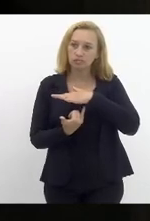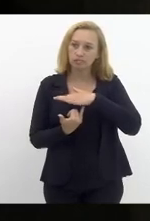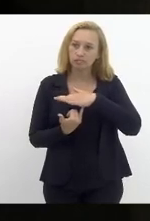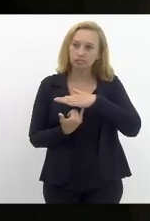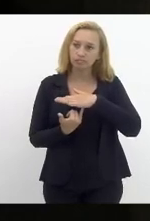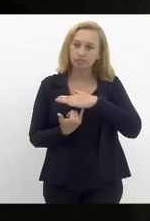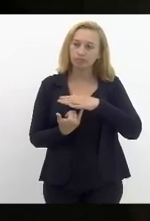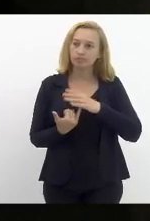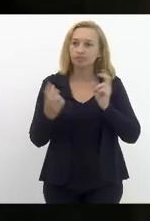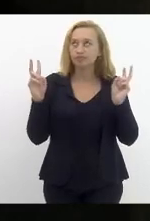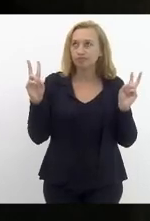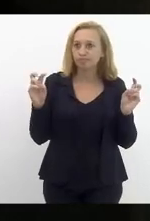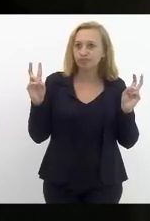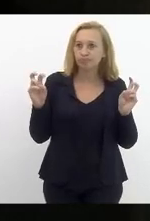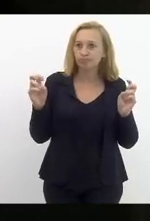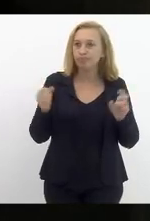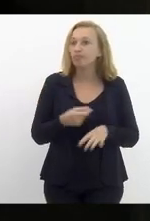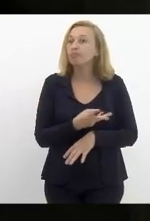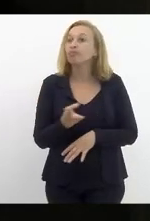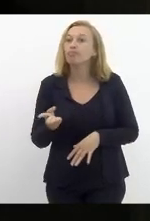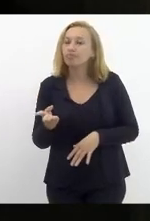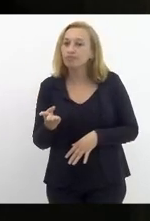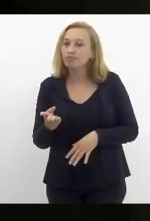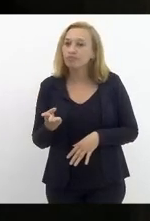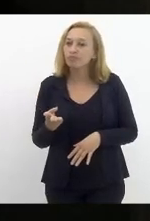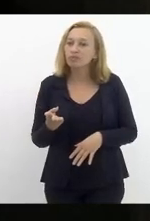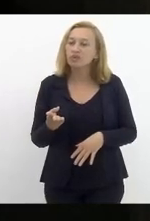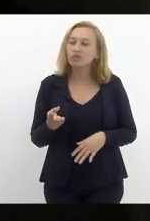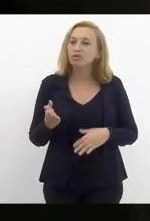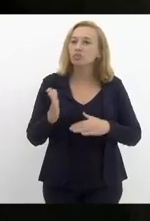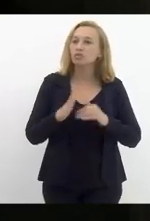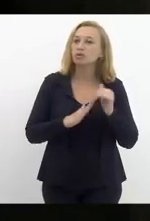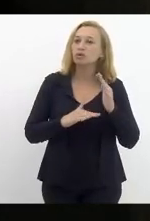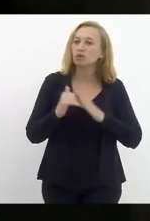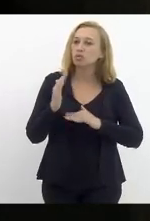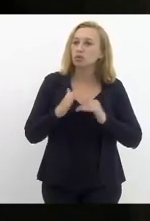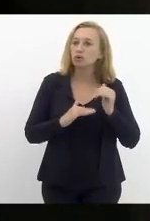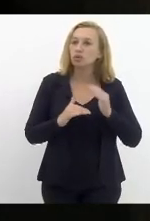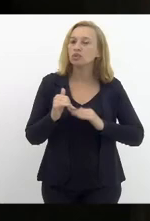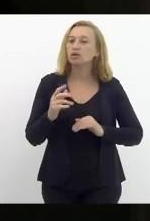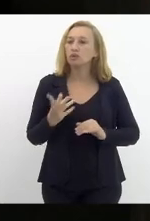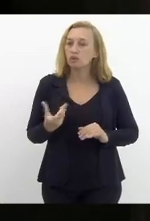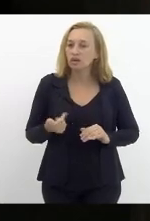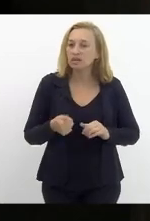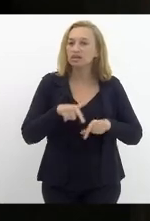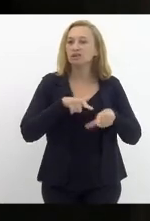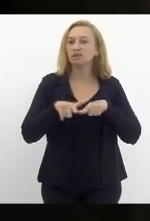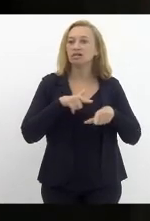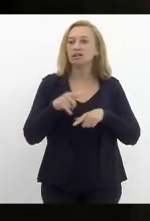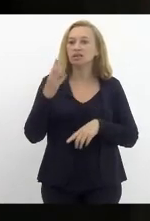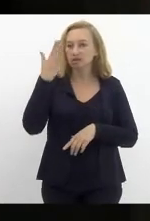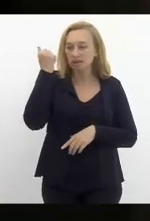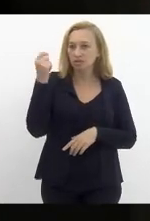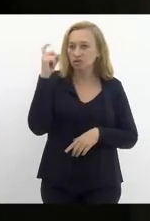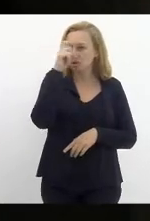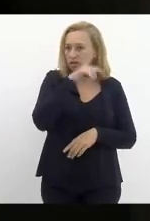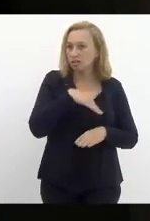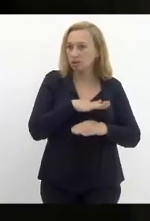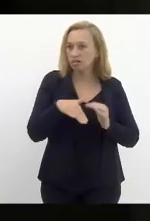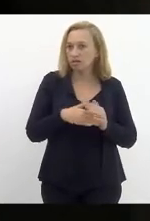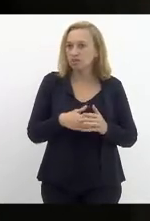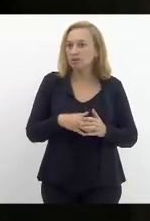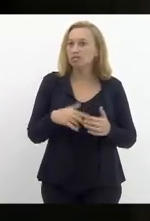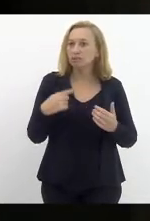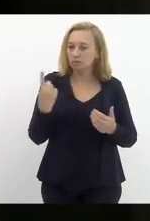em termos de quantidade, de quantitativo de profissional, de condições de trabalho. A gente sabe que está muito difícil para todo mundo, mas a